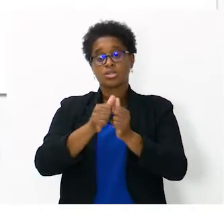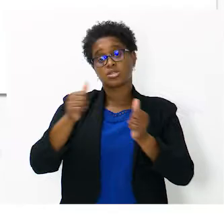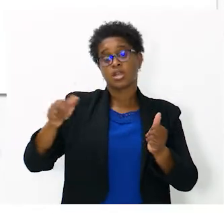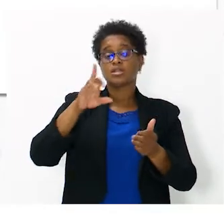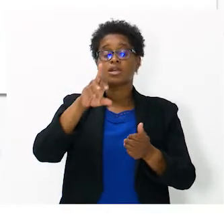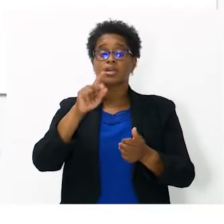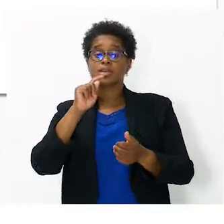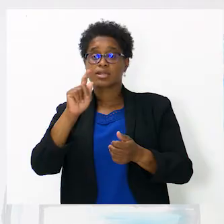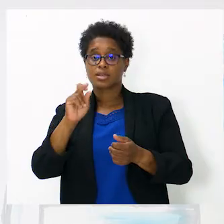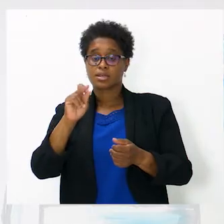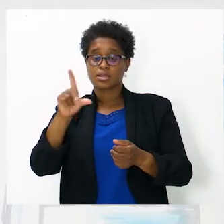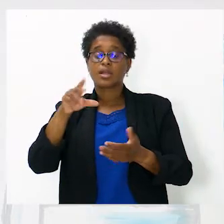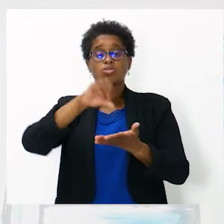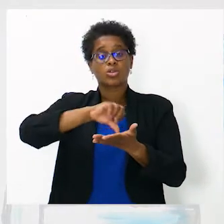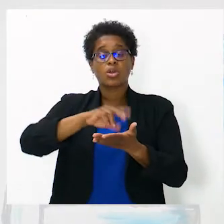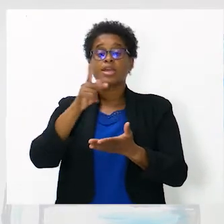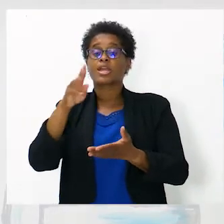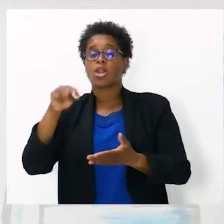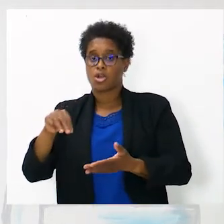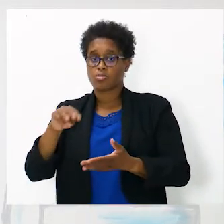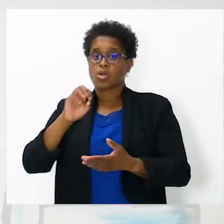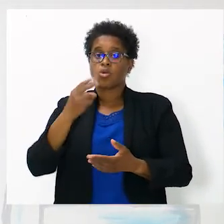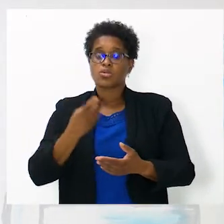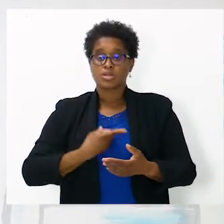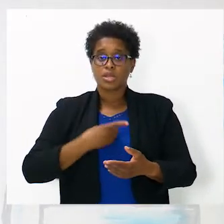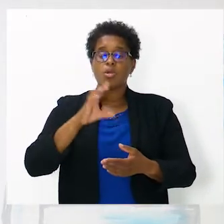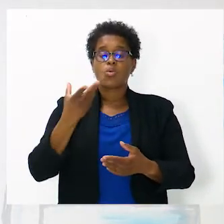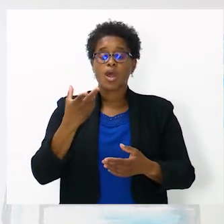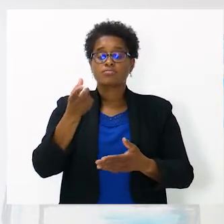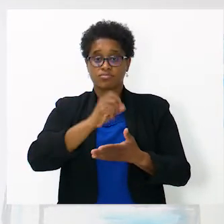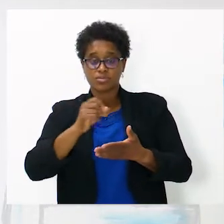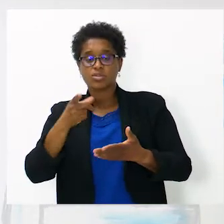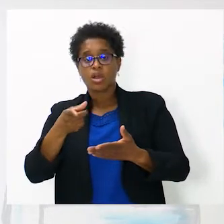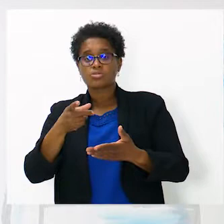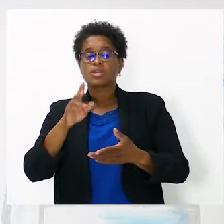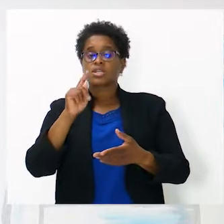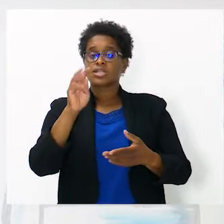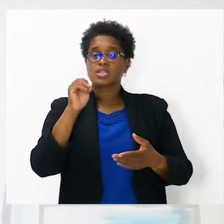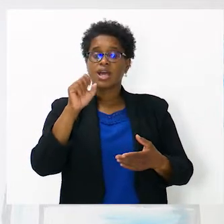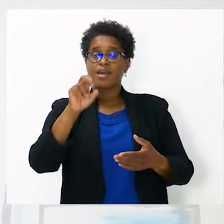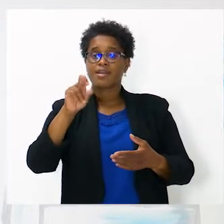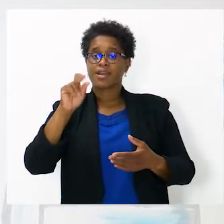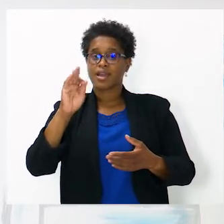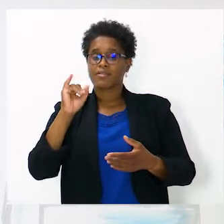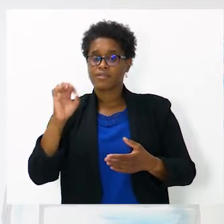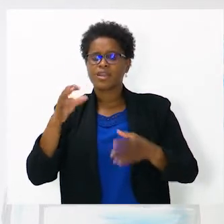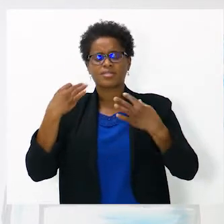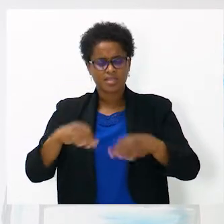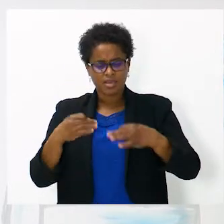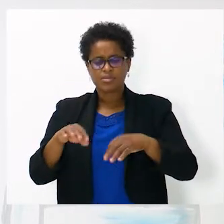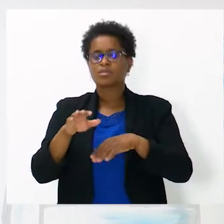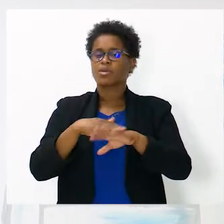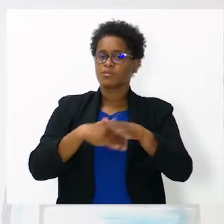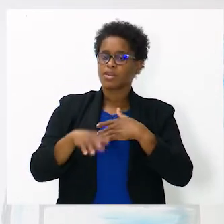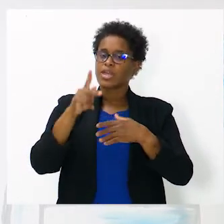território em quilômetros. Ou seja, quando se trata de escala gráfica, é sempre representada